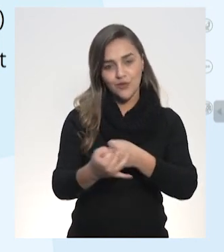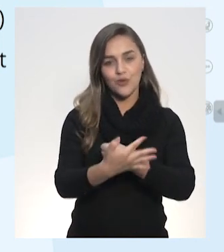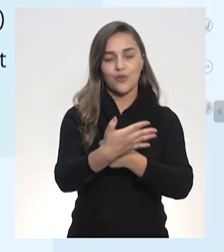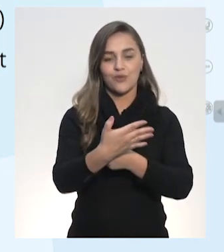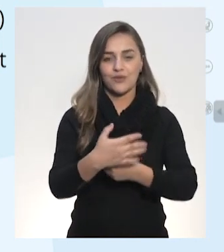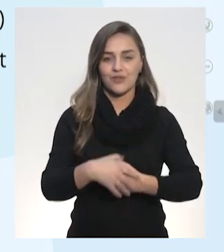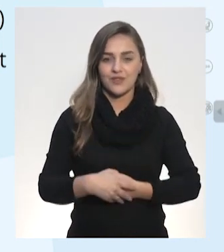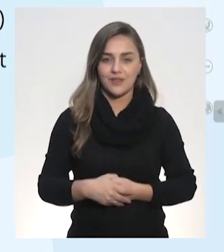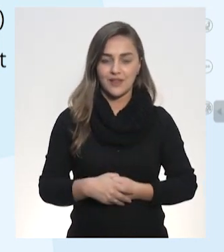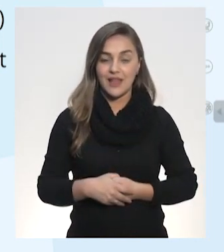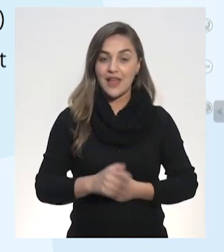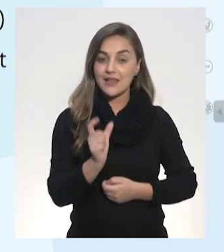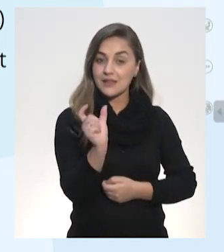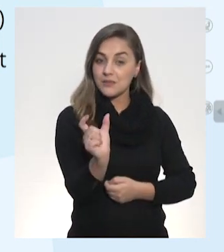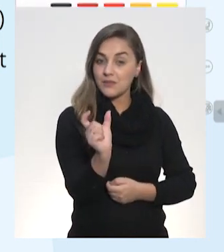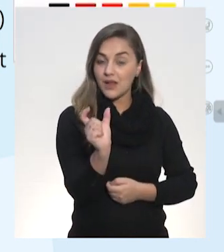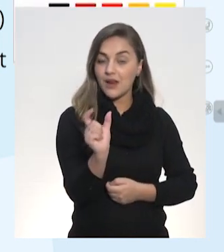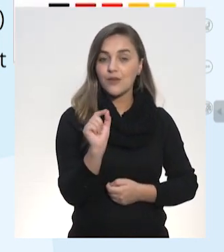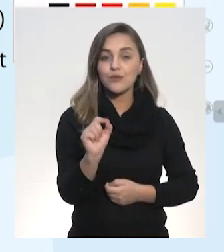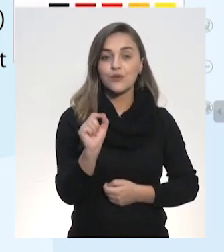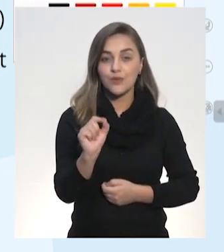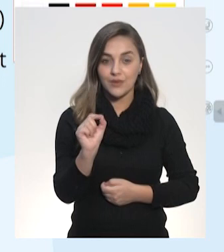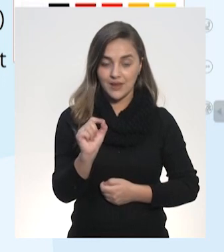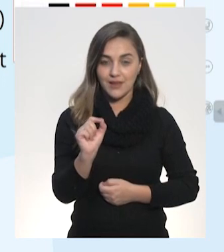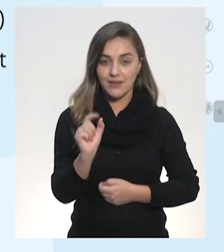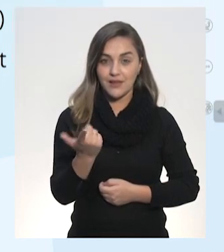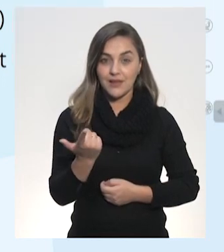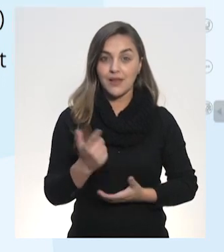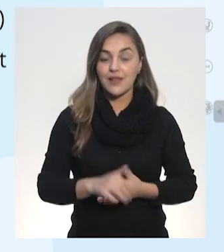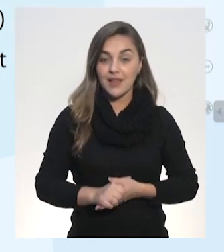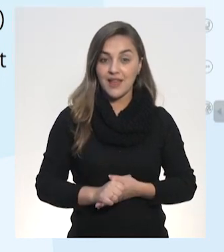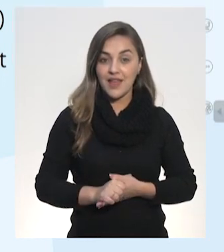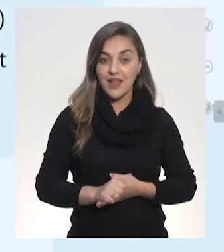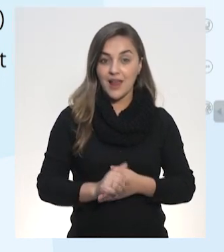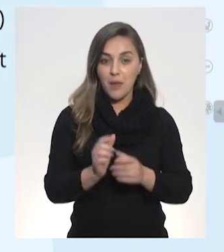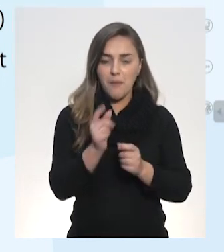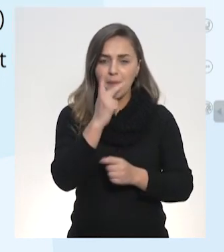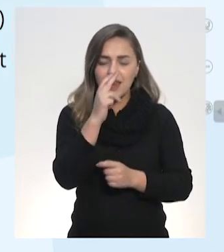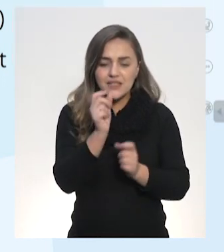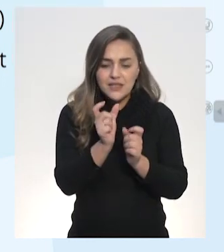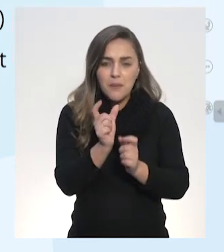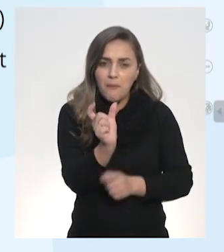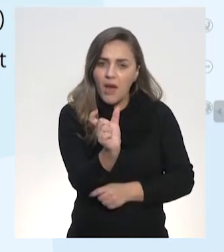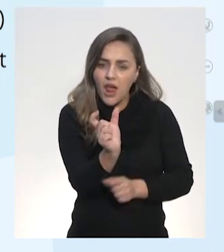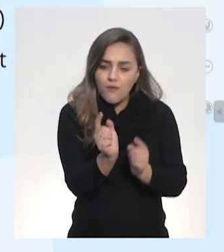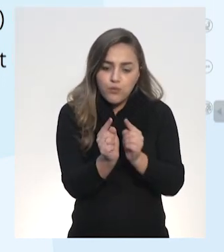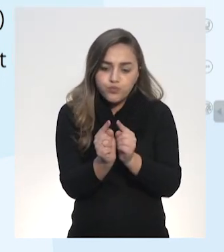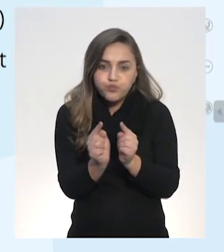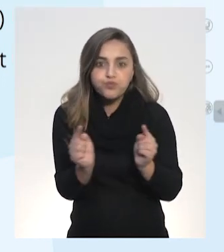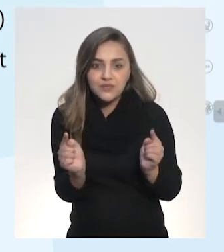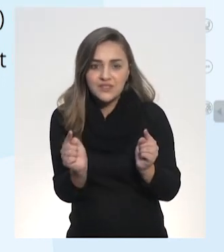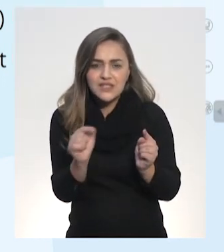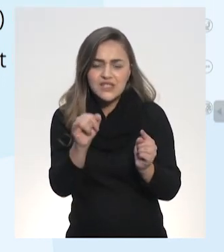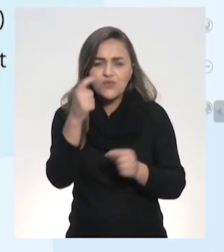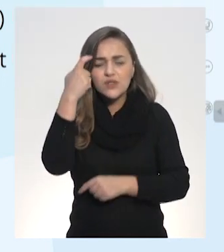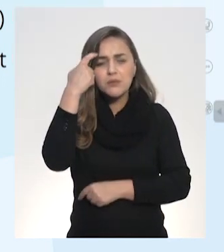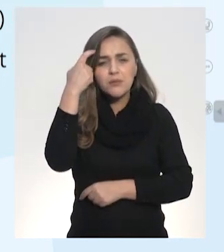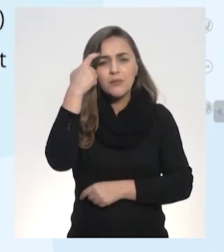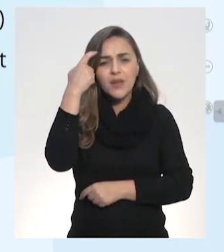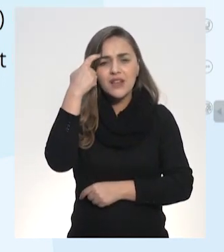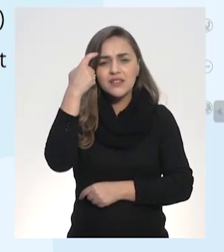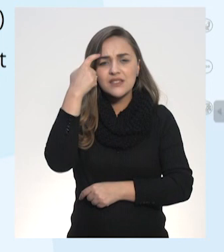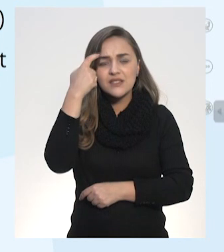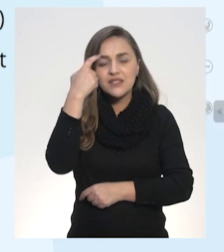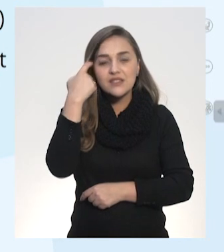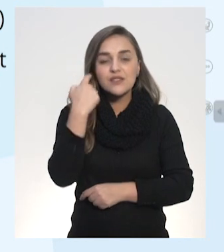Então, essa palavra, ela, na verdade, ela só tem tamanho, né? Porque ela só tem tamanho aqui. Porque se você parar para pensar, se